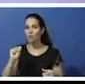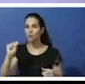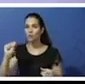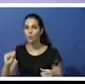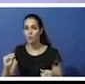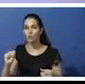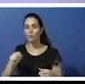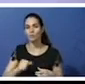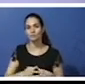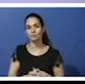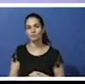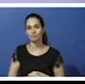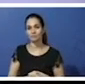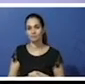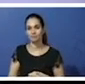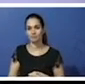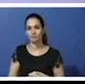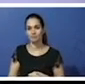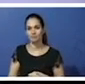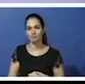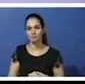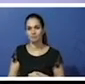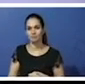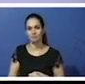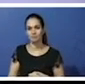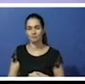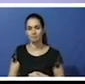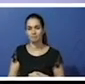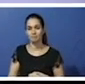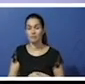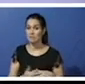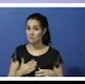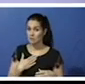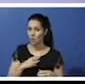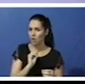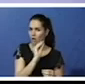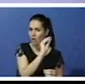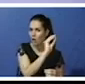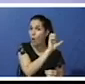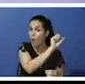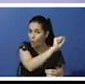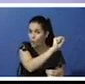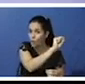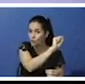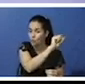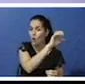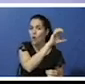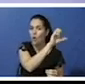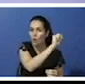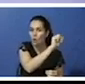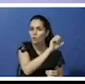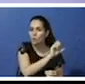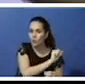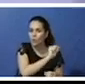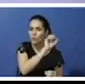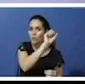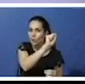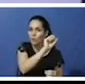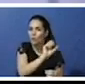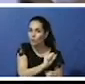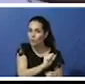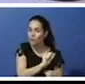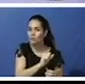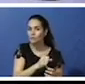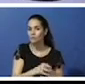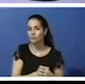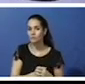em 8. O que eu vou ter que fazer? Se eu coloquei 8 aqui, vou ter que colocar 8 aqui, 8 aqui e assim por